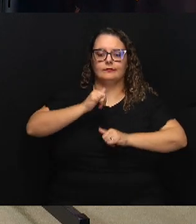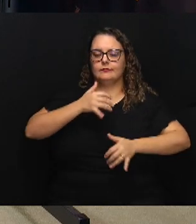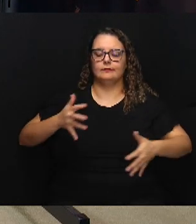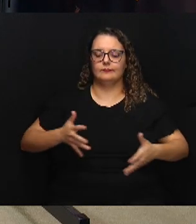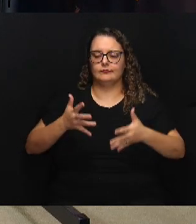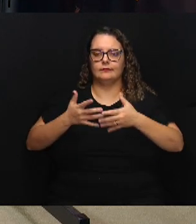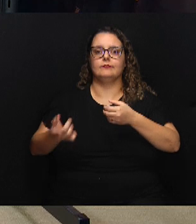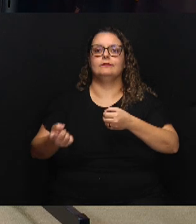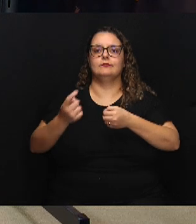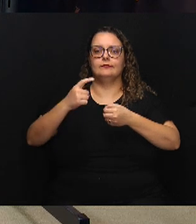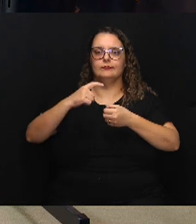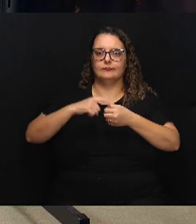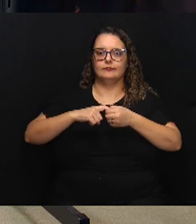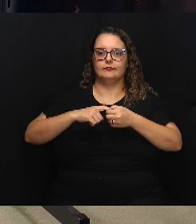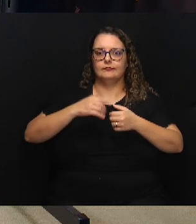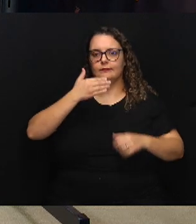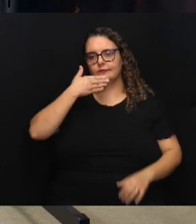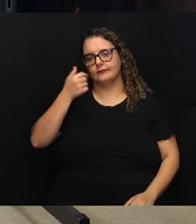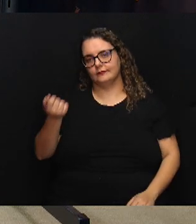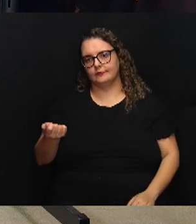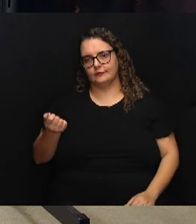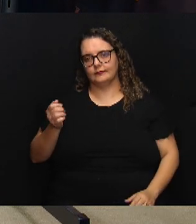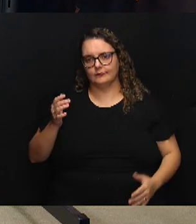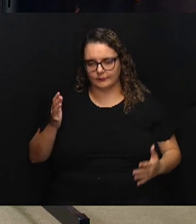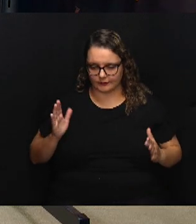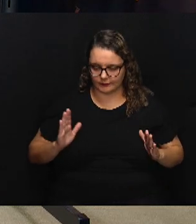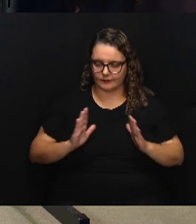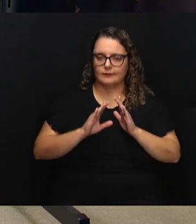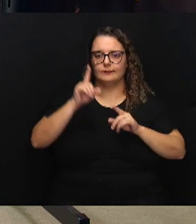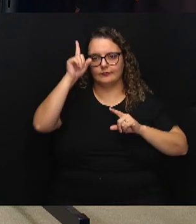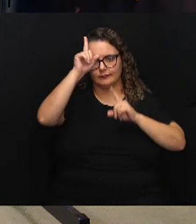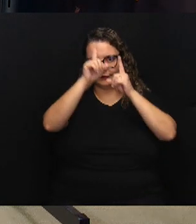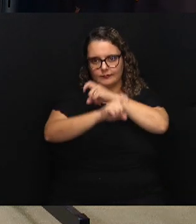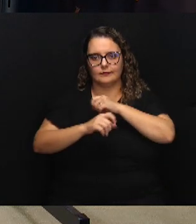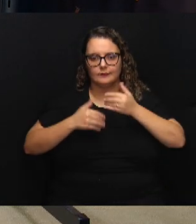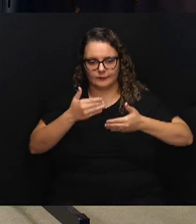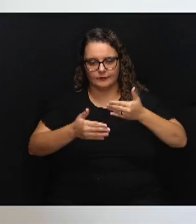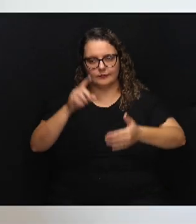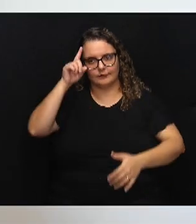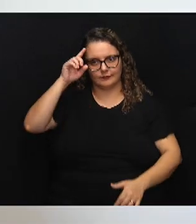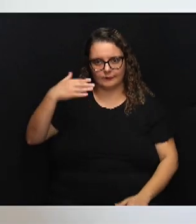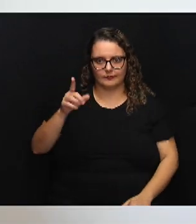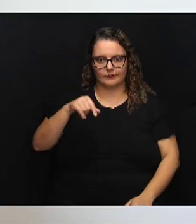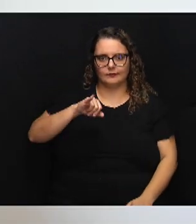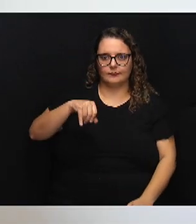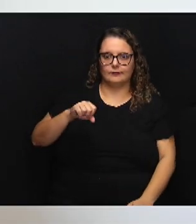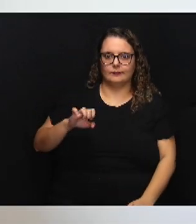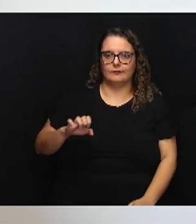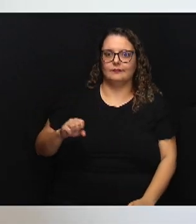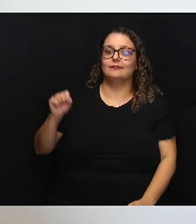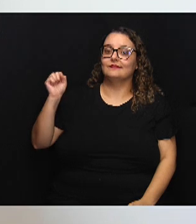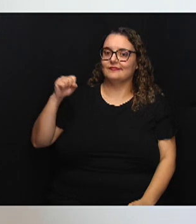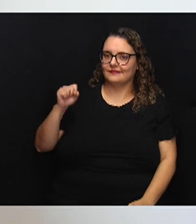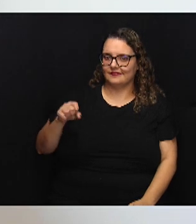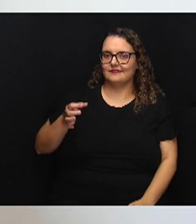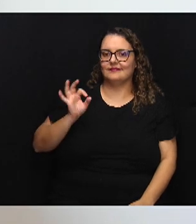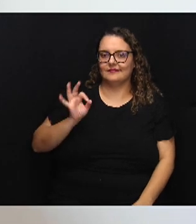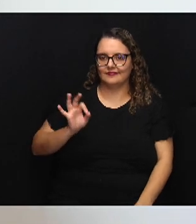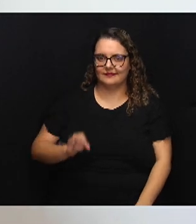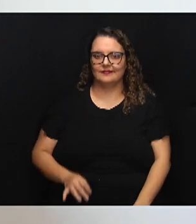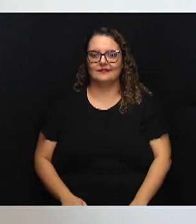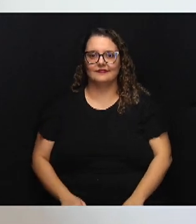e volta bem melhor para enfrentar os desafios do dia a dia, né, Josi? Sim, com